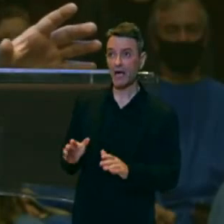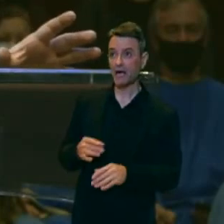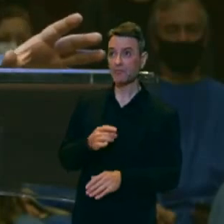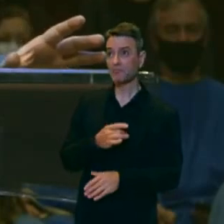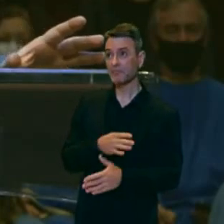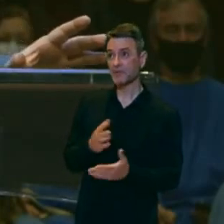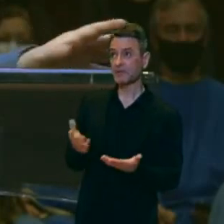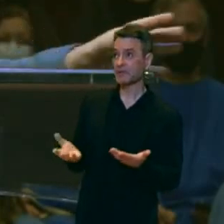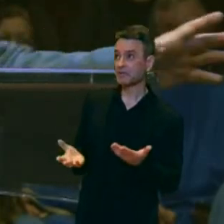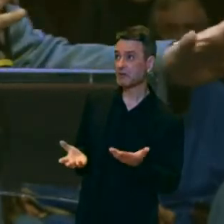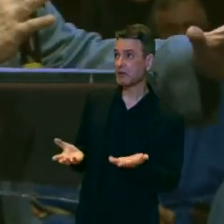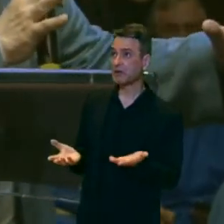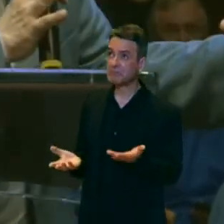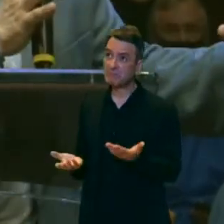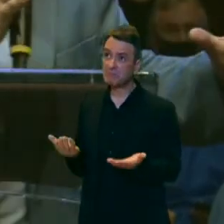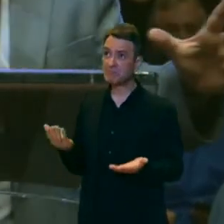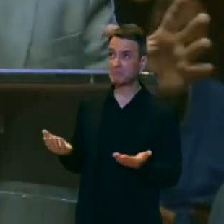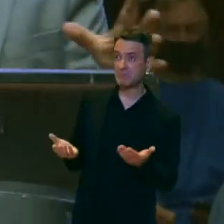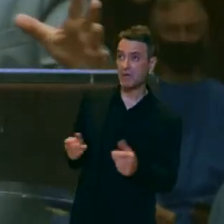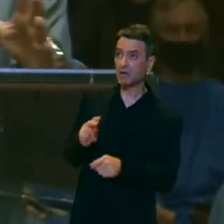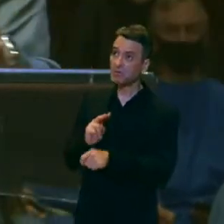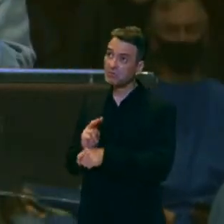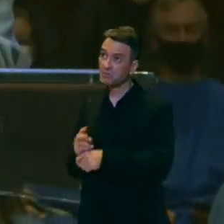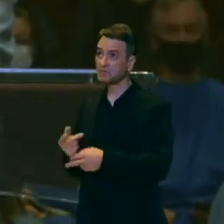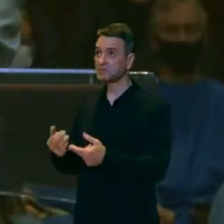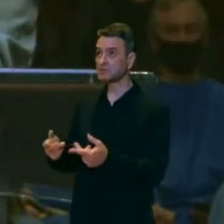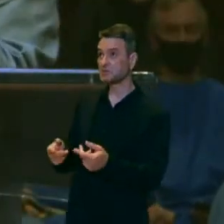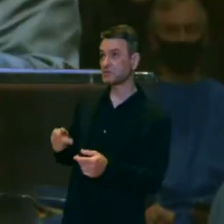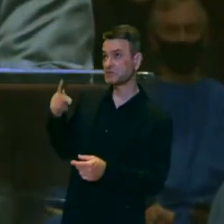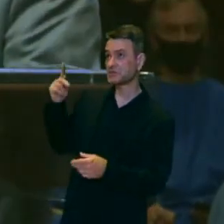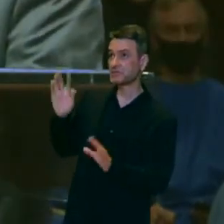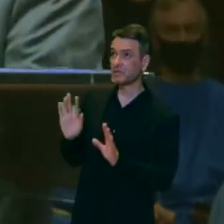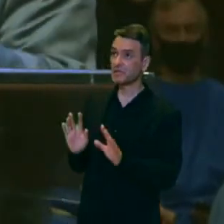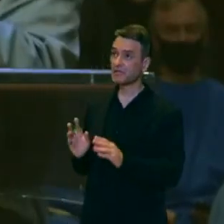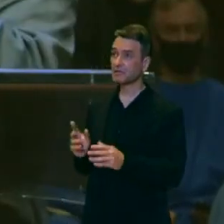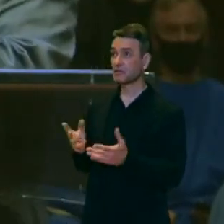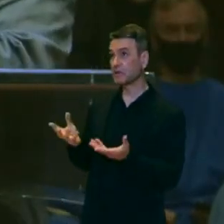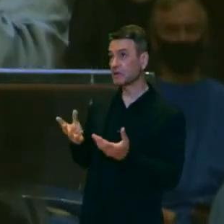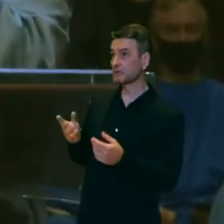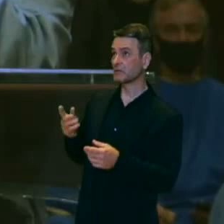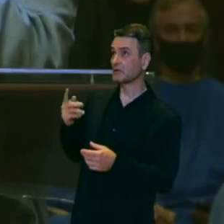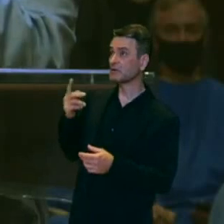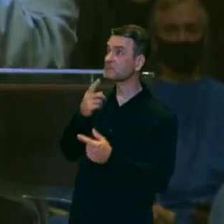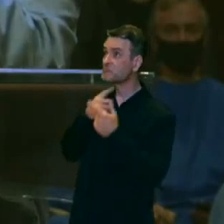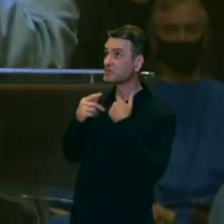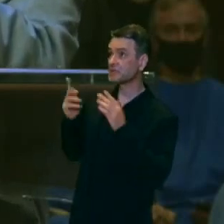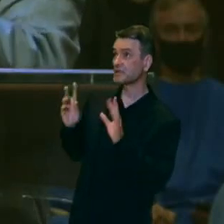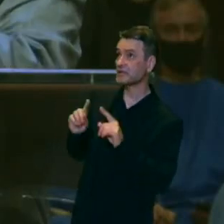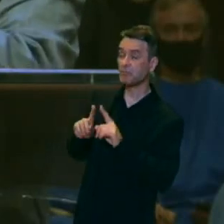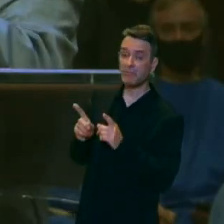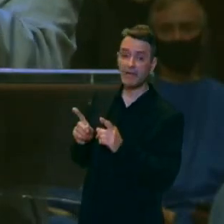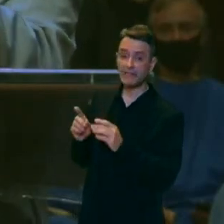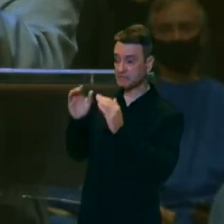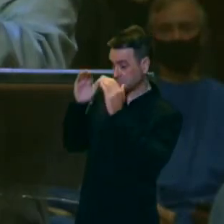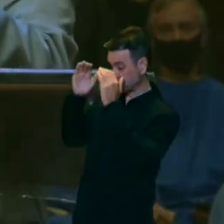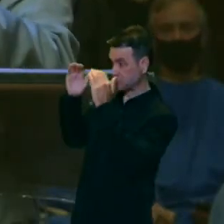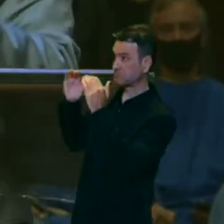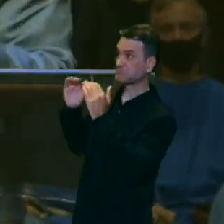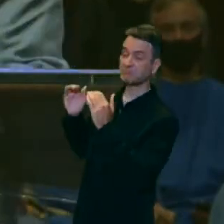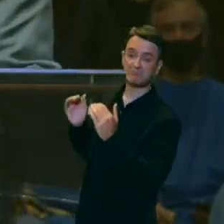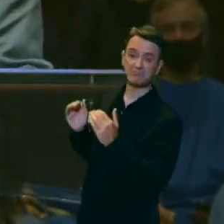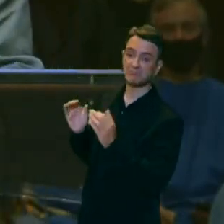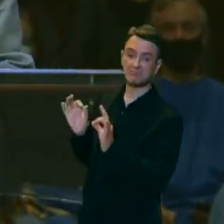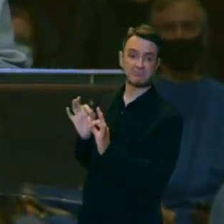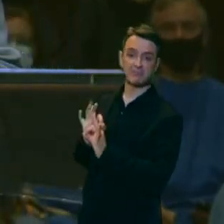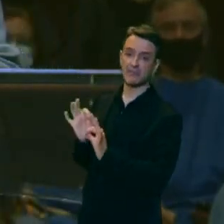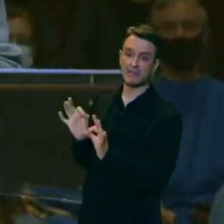relativo, até cuida das coisas de Deus, quer saber a vontade de Deus, mas nunca se entrega para fazer a